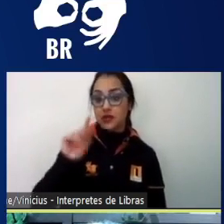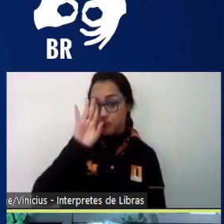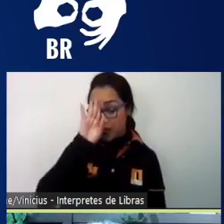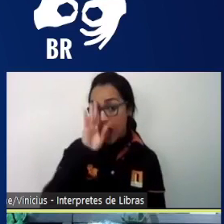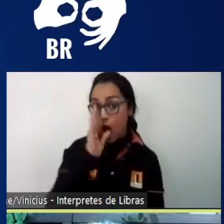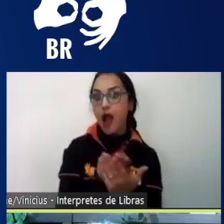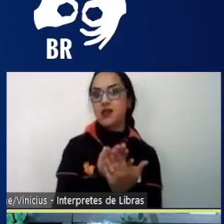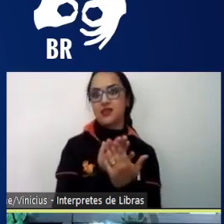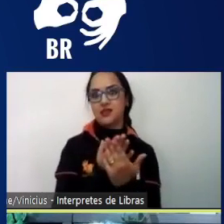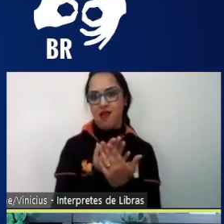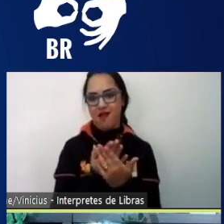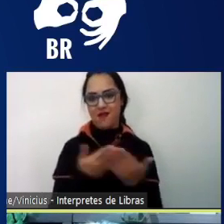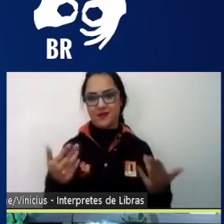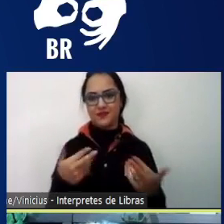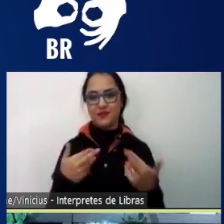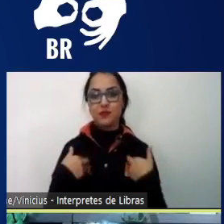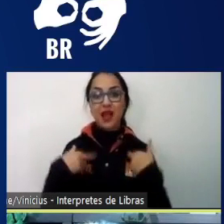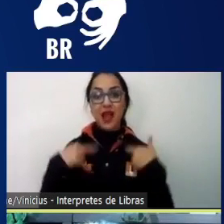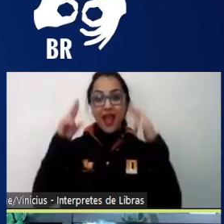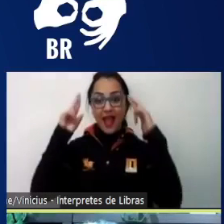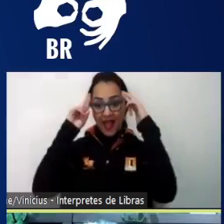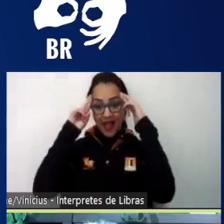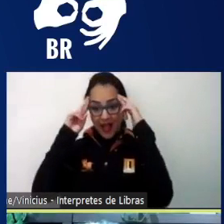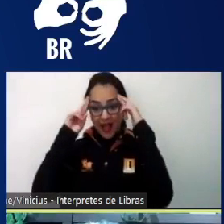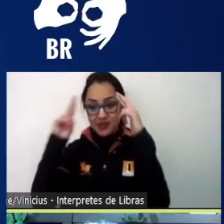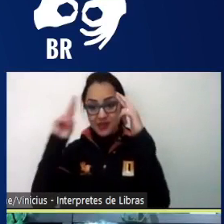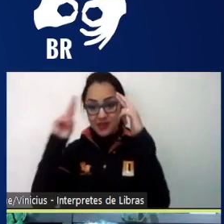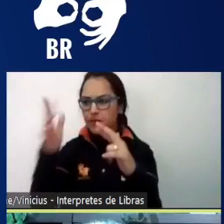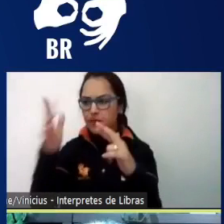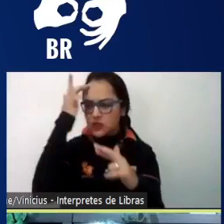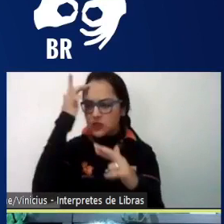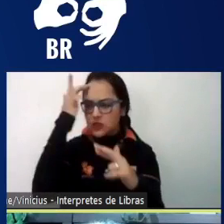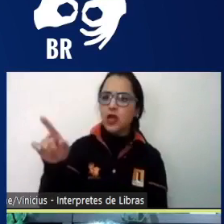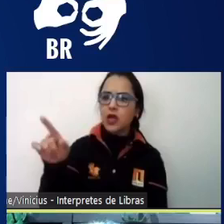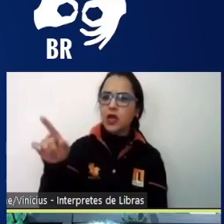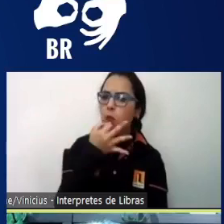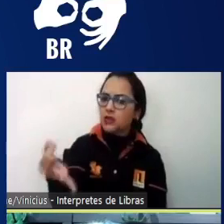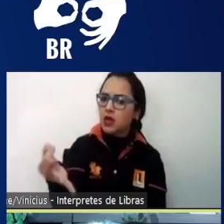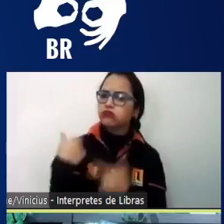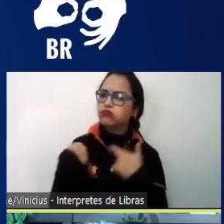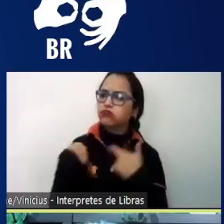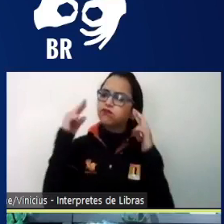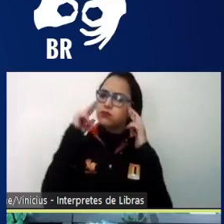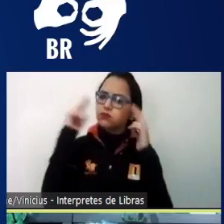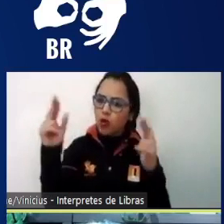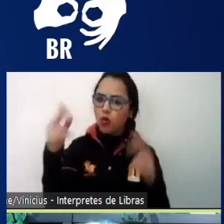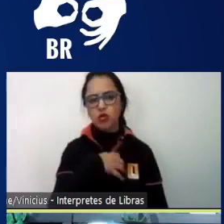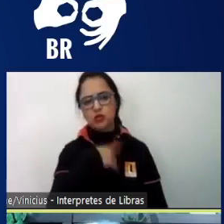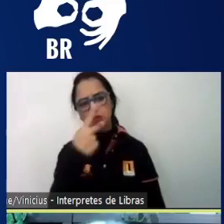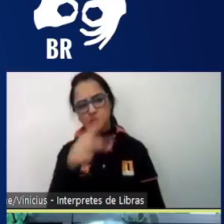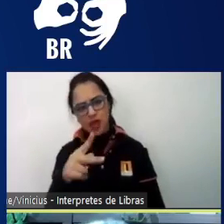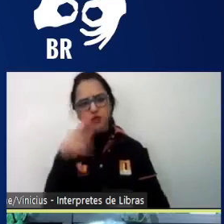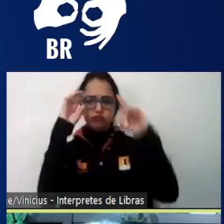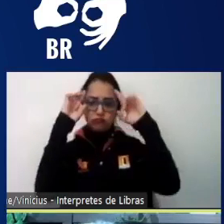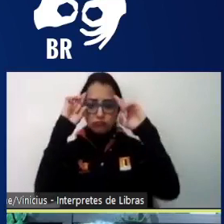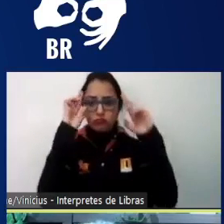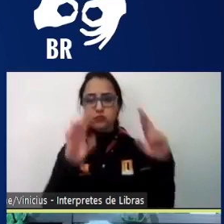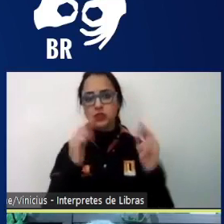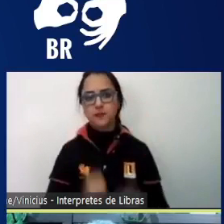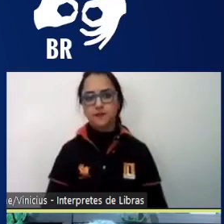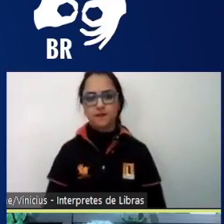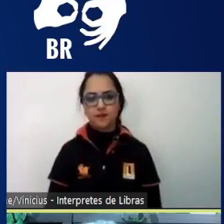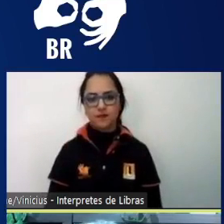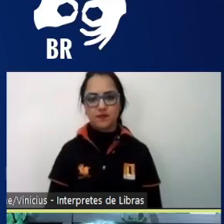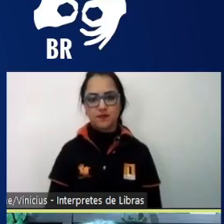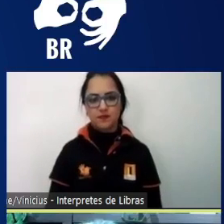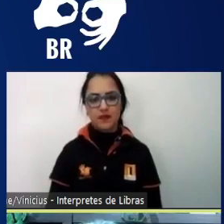É? Respeitar o próximo, o que ele pensa, como ele age, ele é o resultado da história de vida dele. Eu também